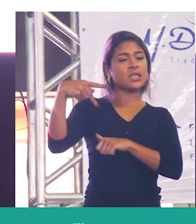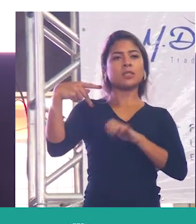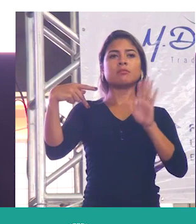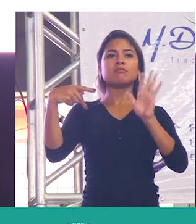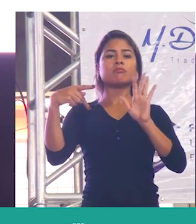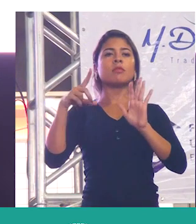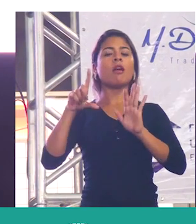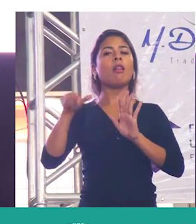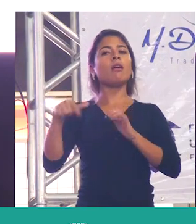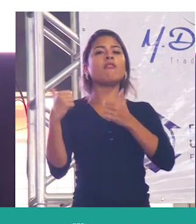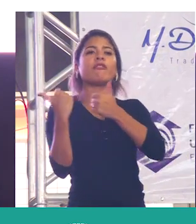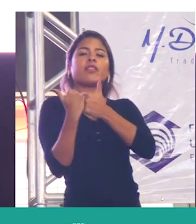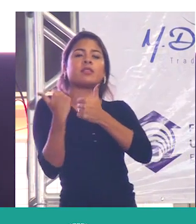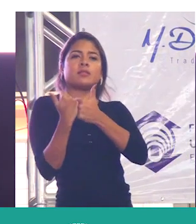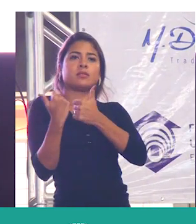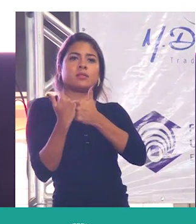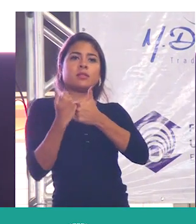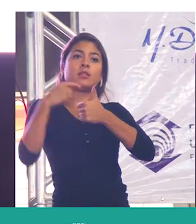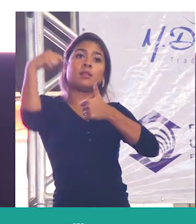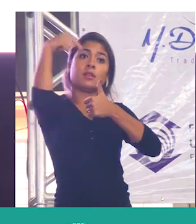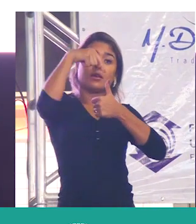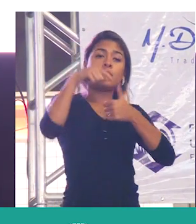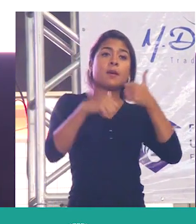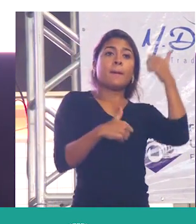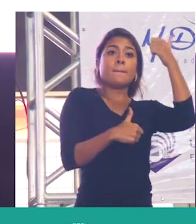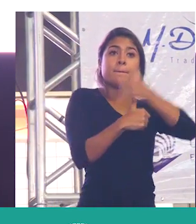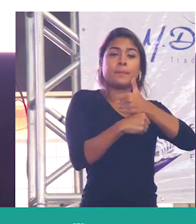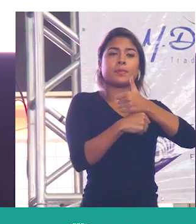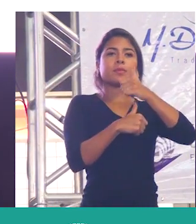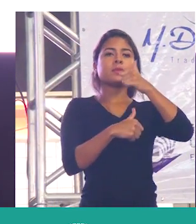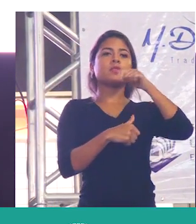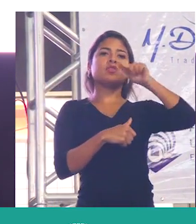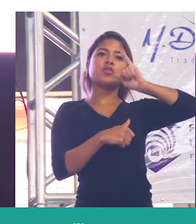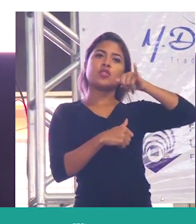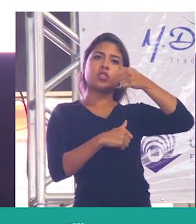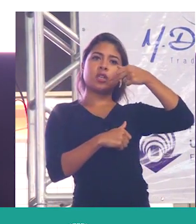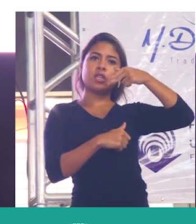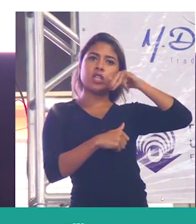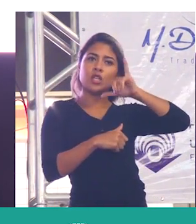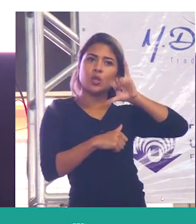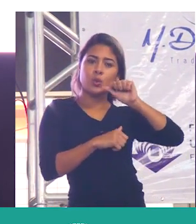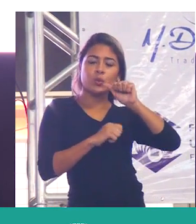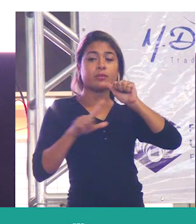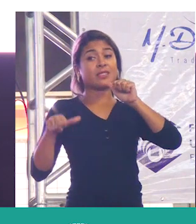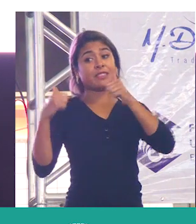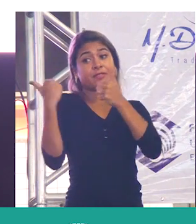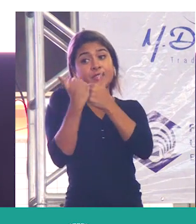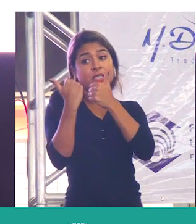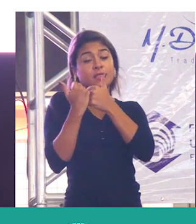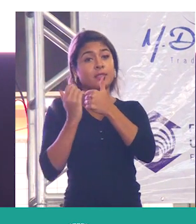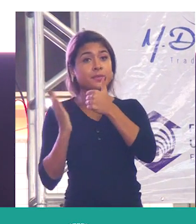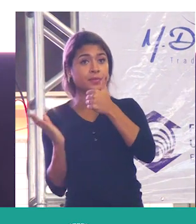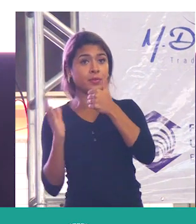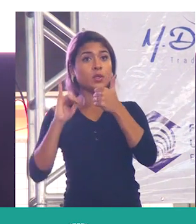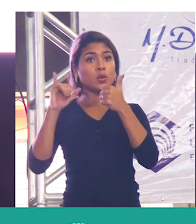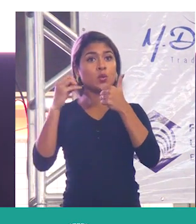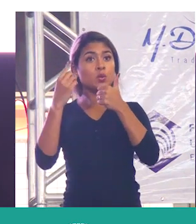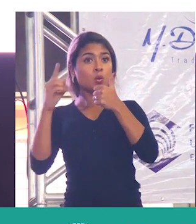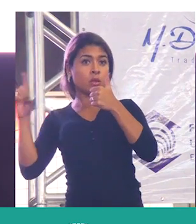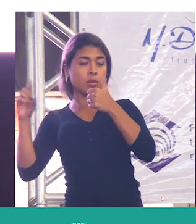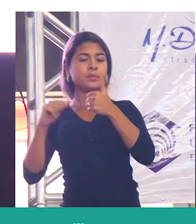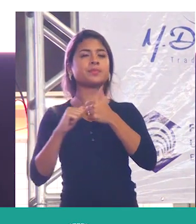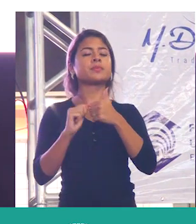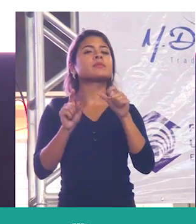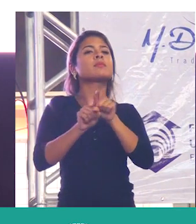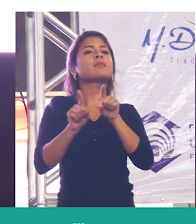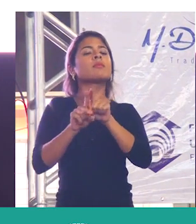do Jânio Quadros. Aliás, um dado interessante, naquela época, vice-presidente não